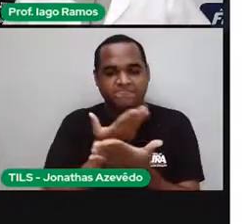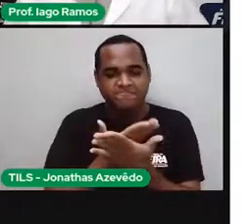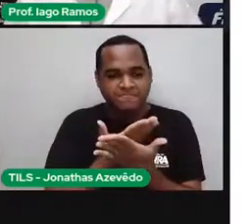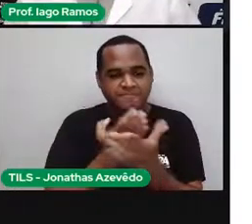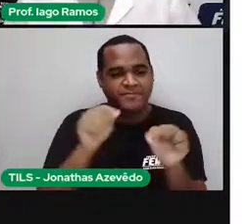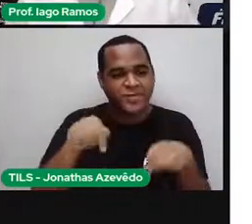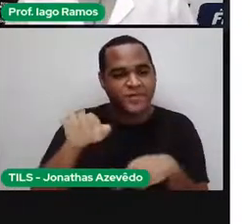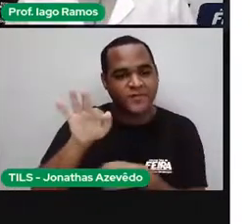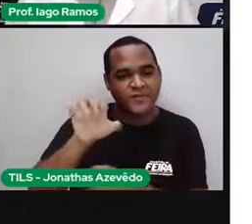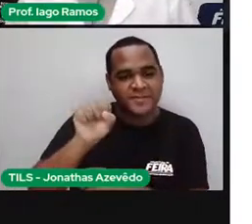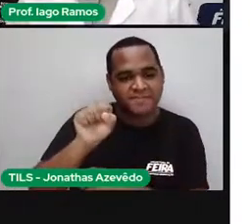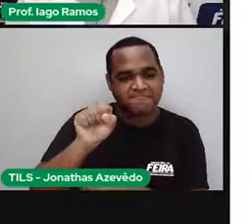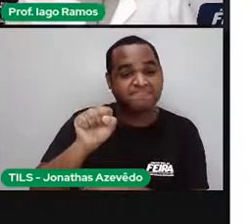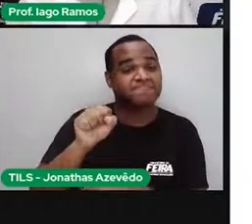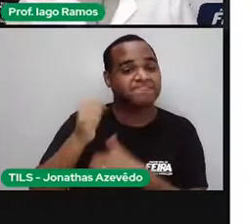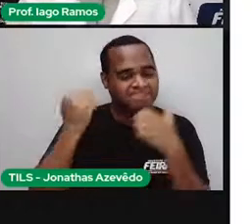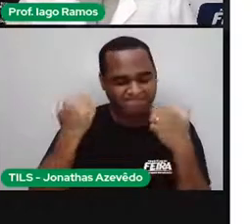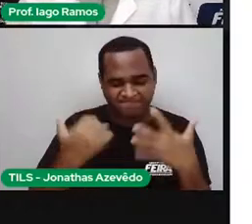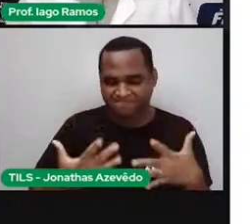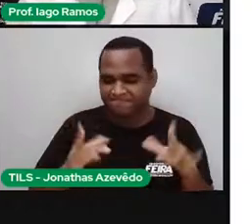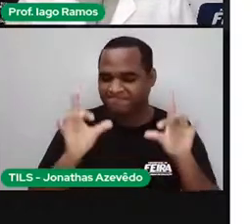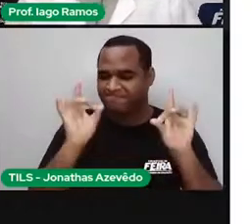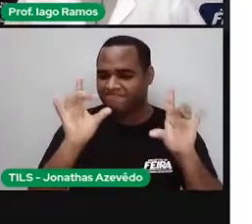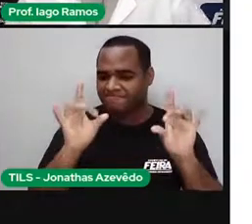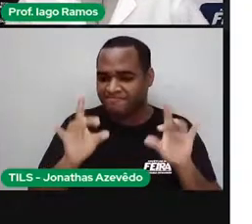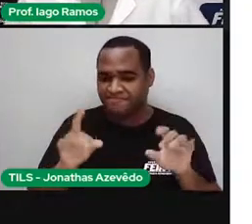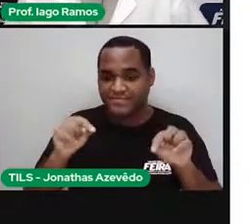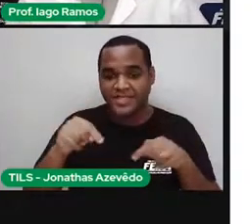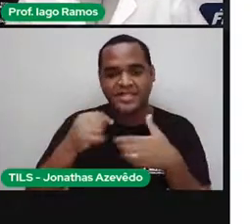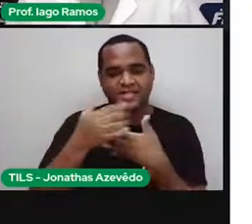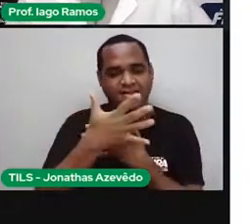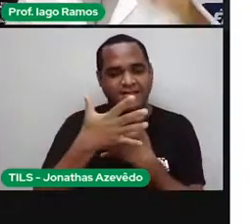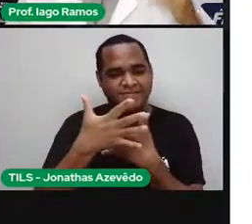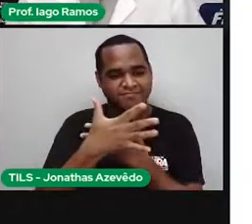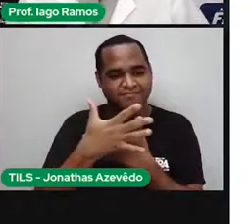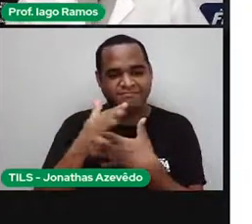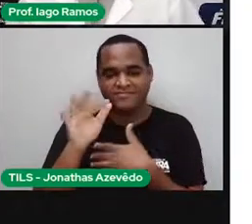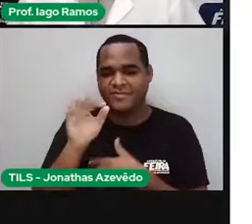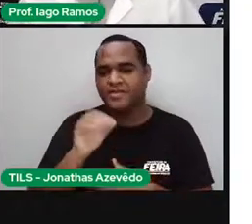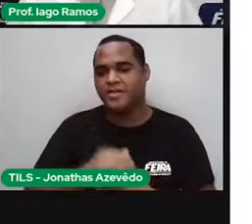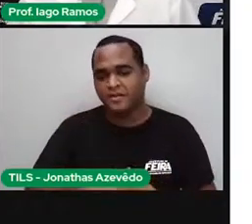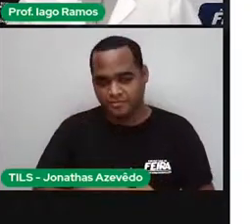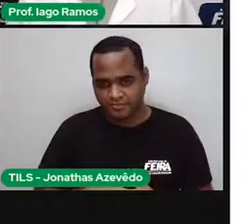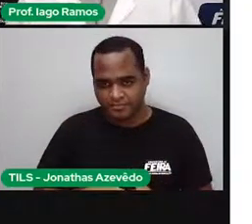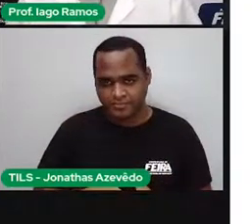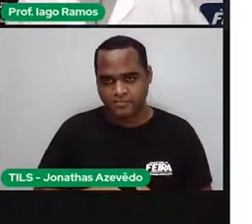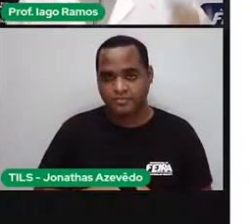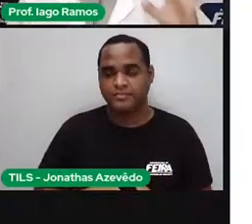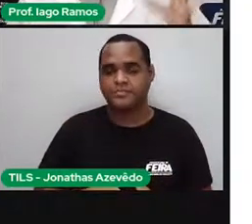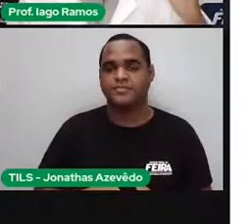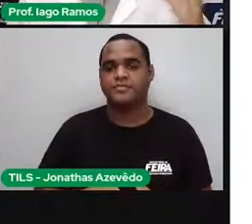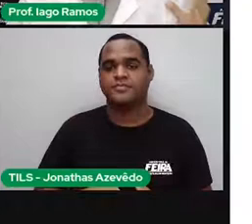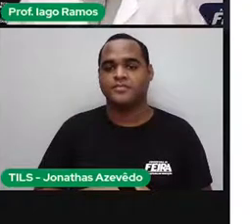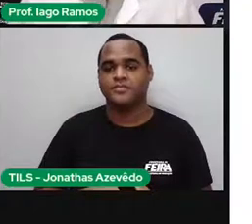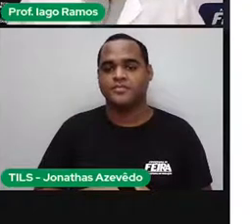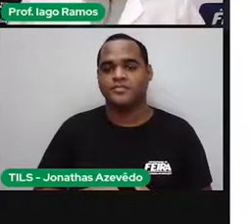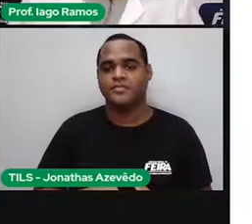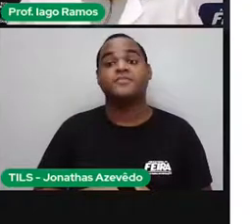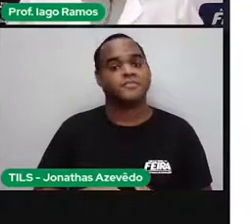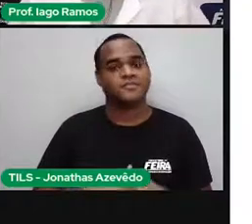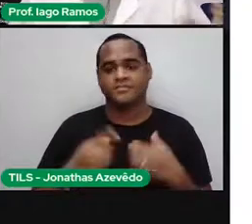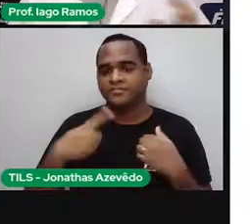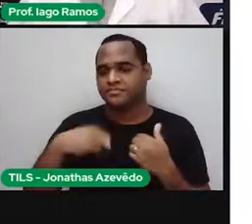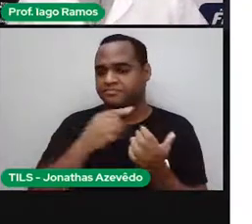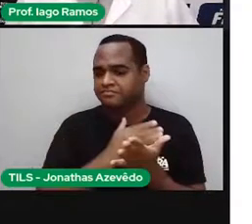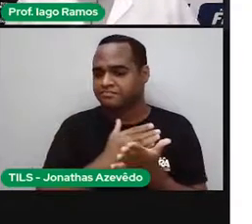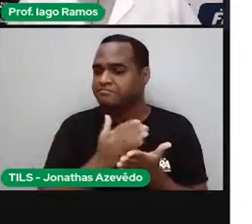Feira de Santana essa nossa que ele disse uma cidade tá bom e antes de comer a estudar